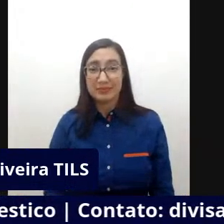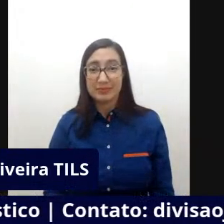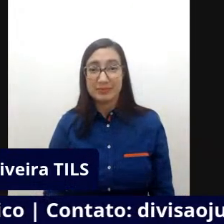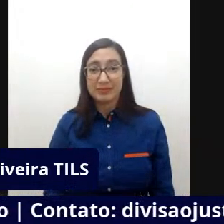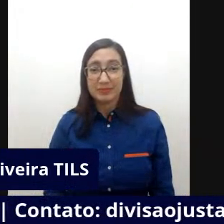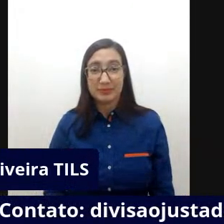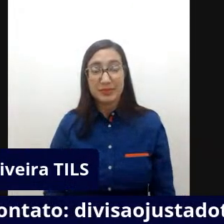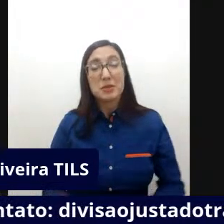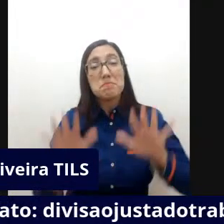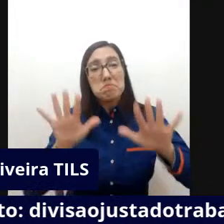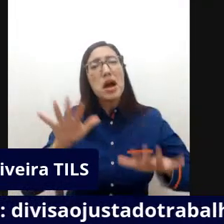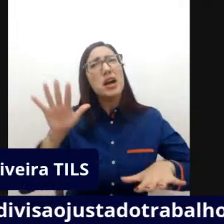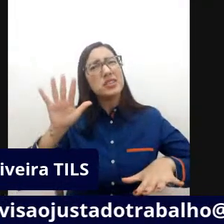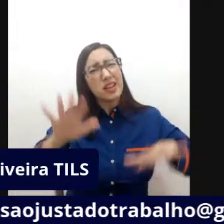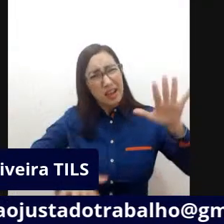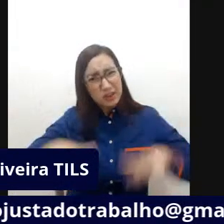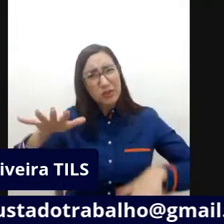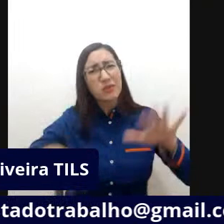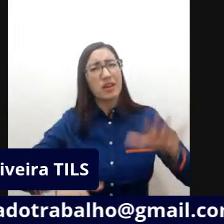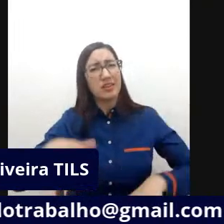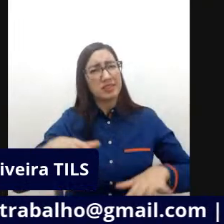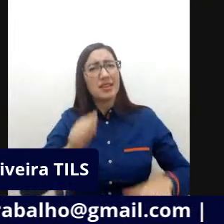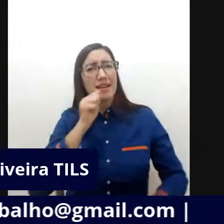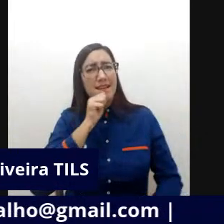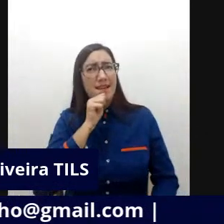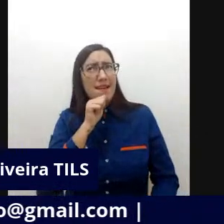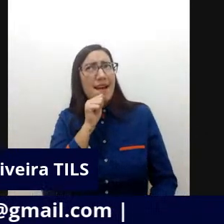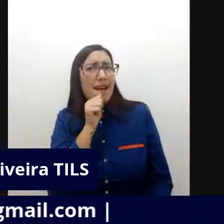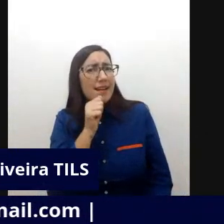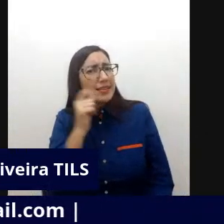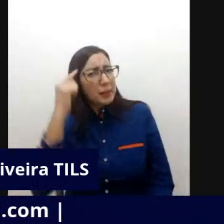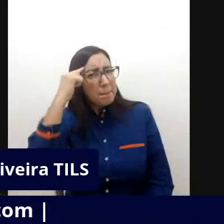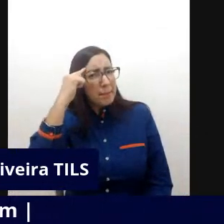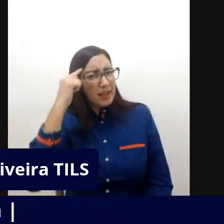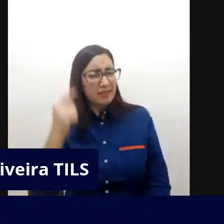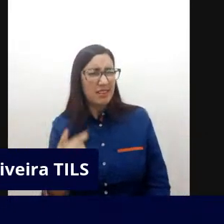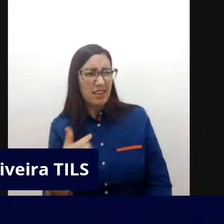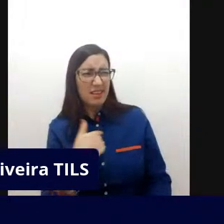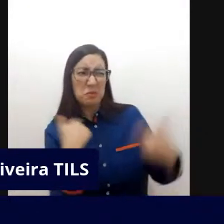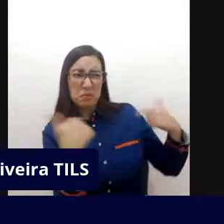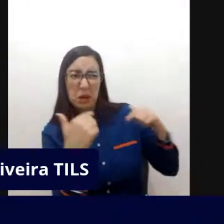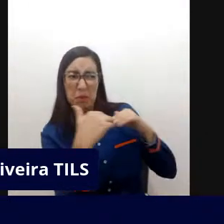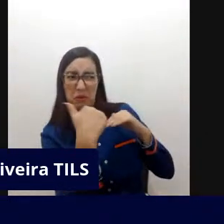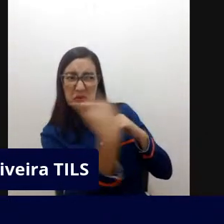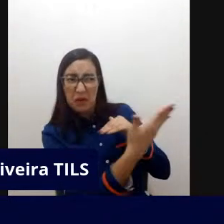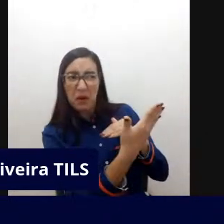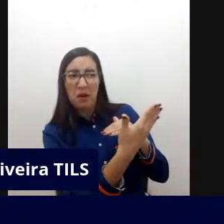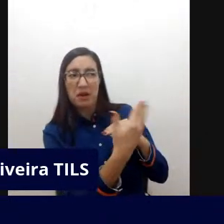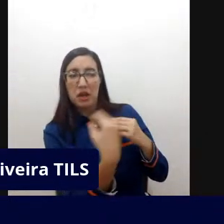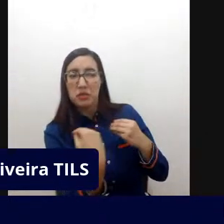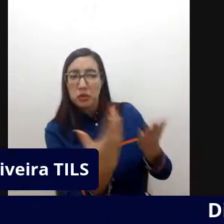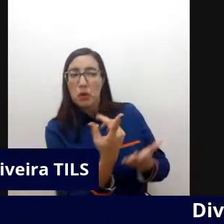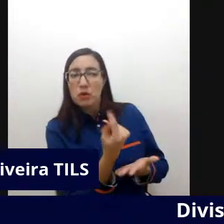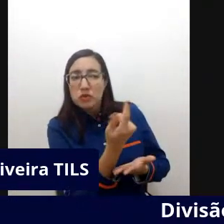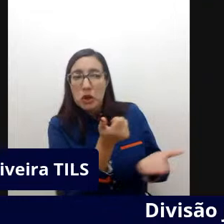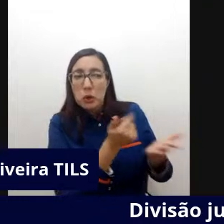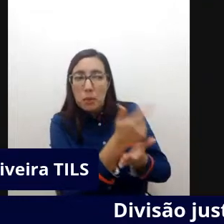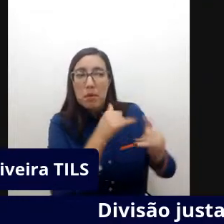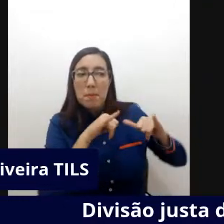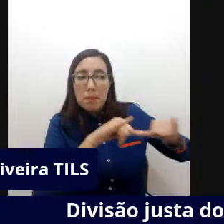fazer o serviço, porque ele trabalha fora de casa, ele traz o dinheiro para fazer compras, para pagar as coisas.